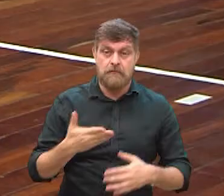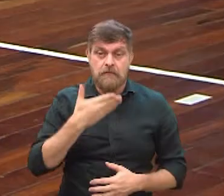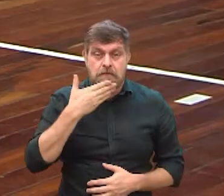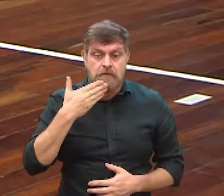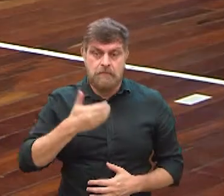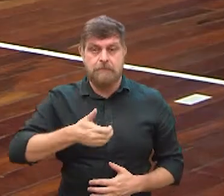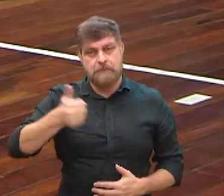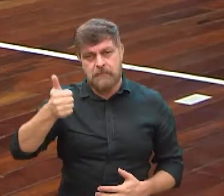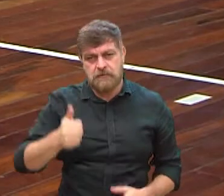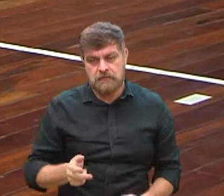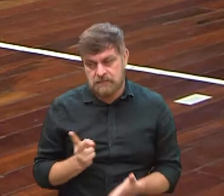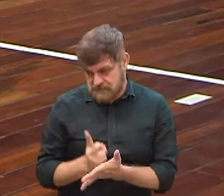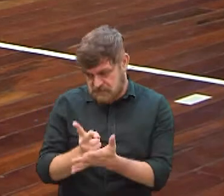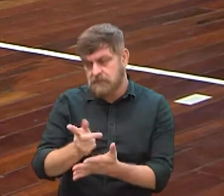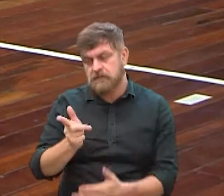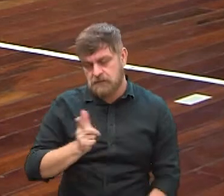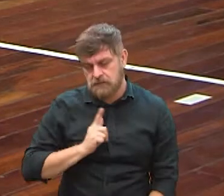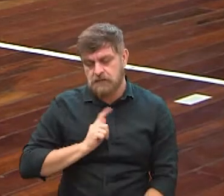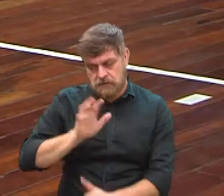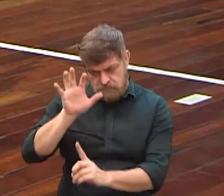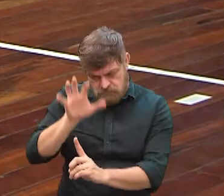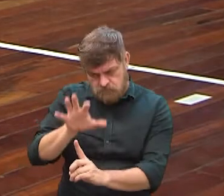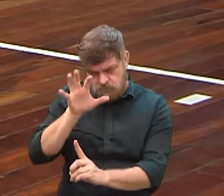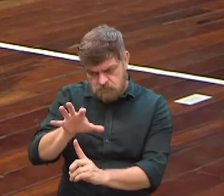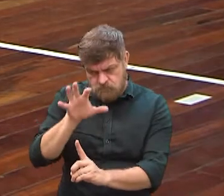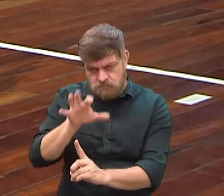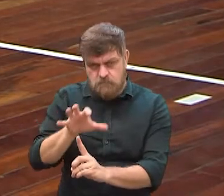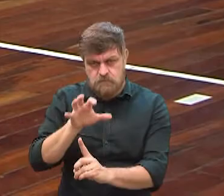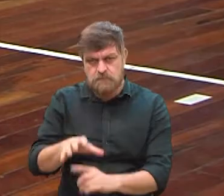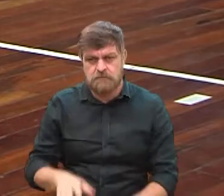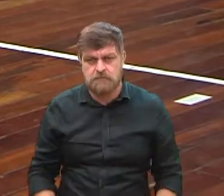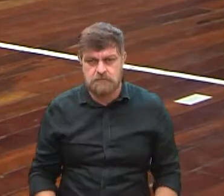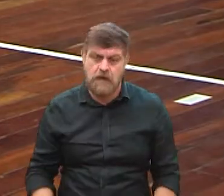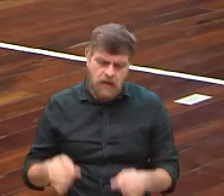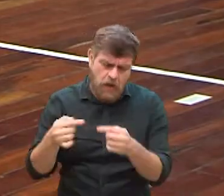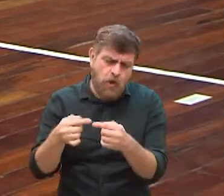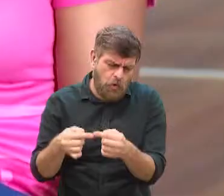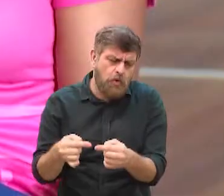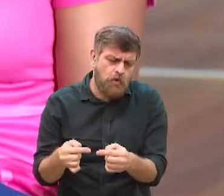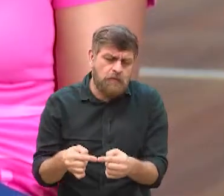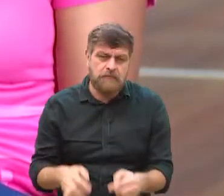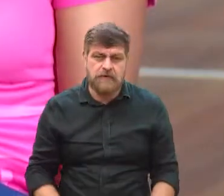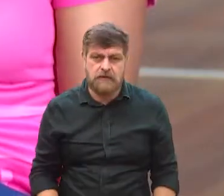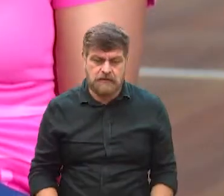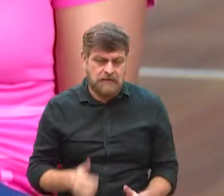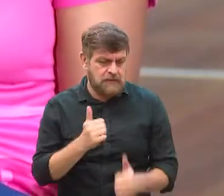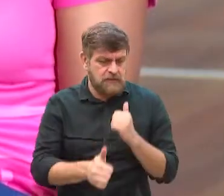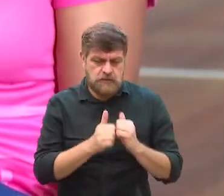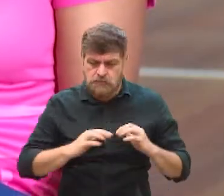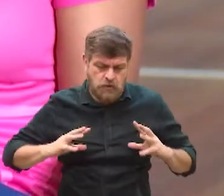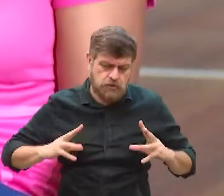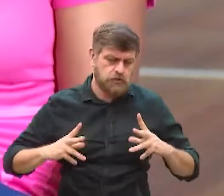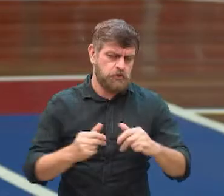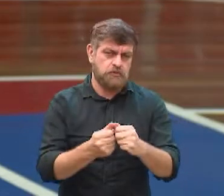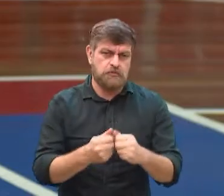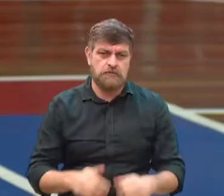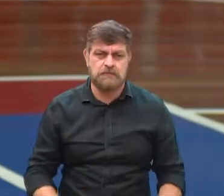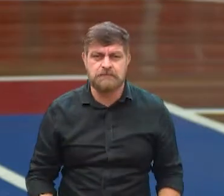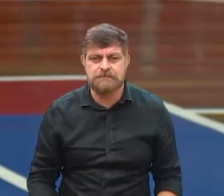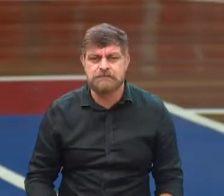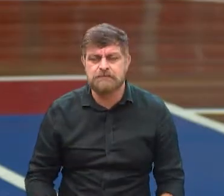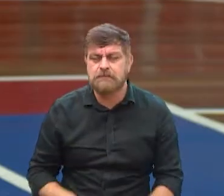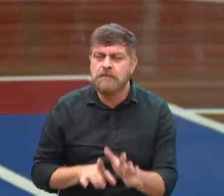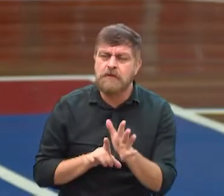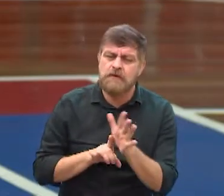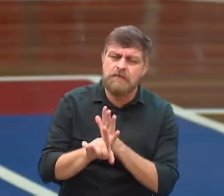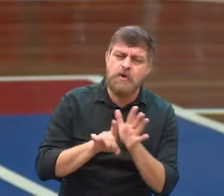melhor. Então sempre vai ter uma pressão ali, mas faz parte, acho que de todos os esportes isso. Ô Jane,